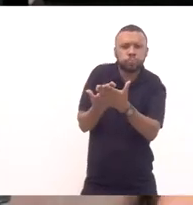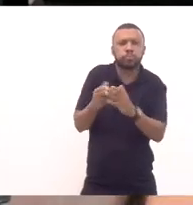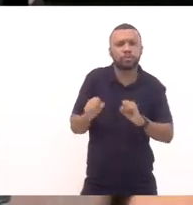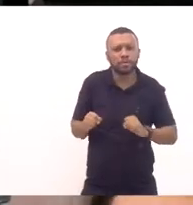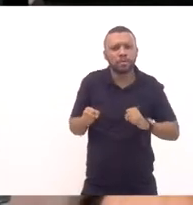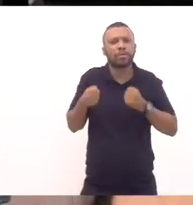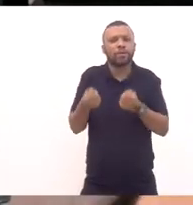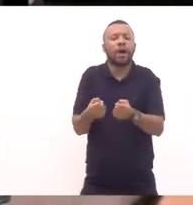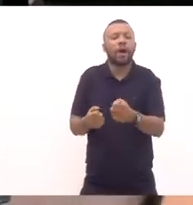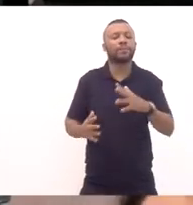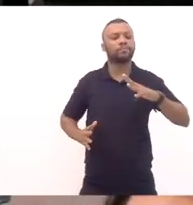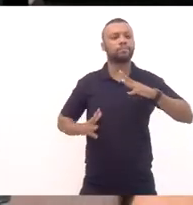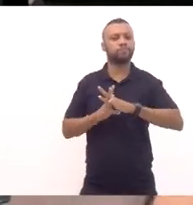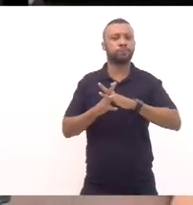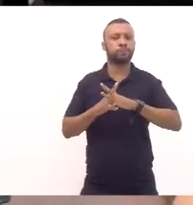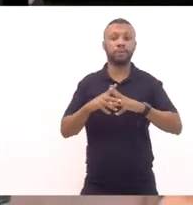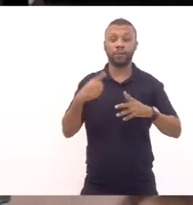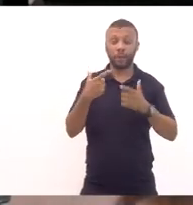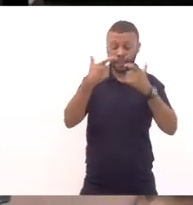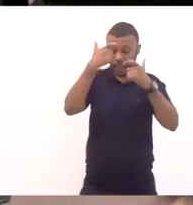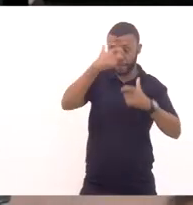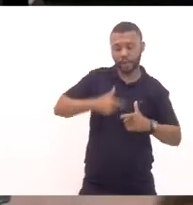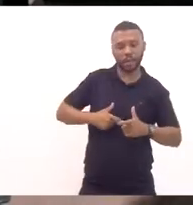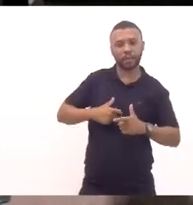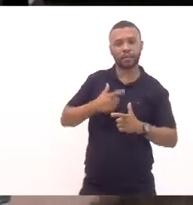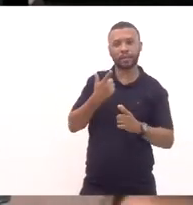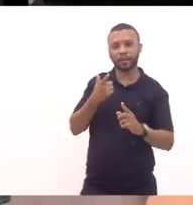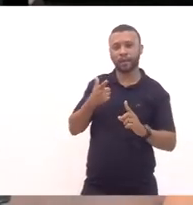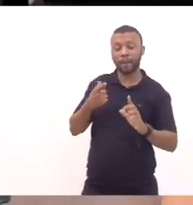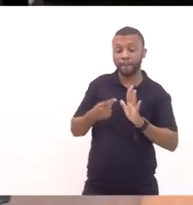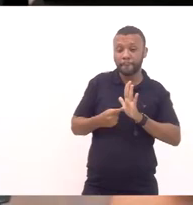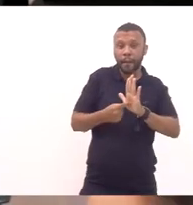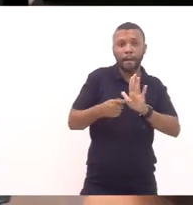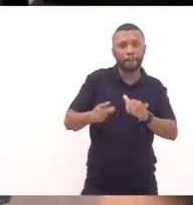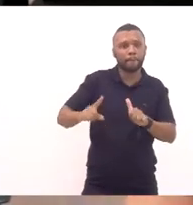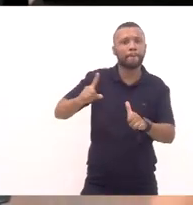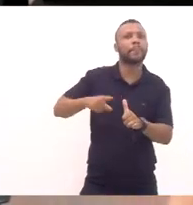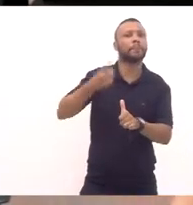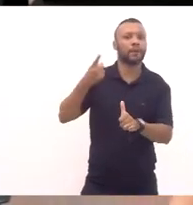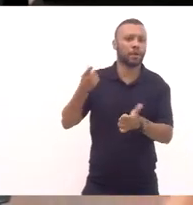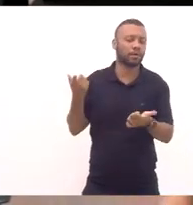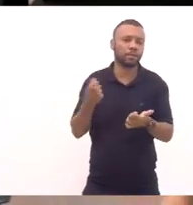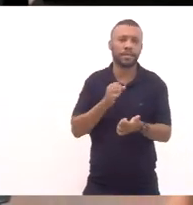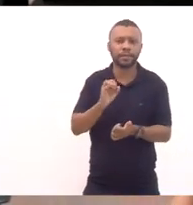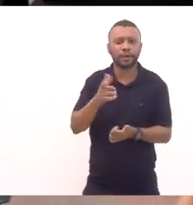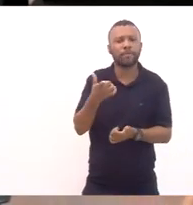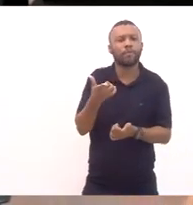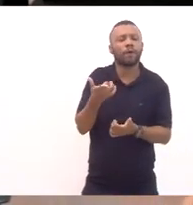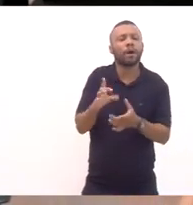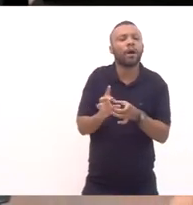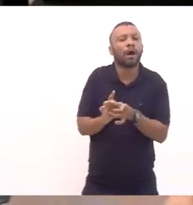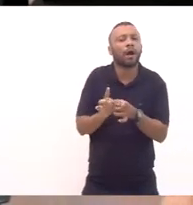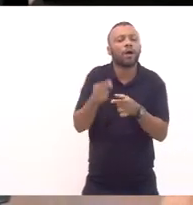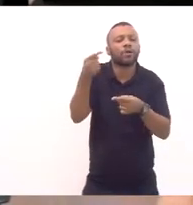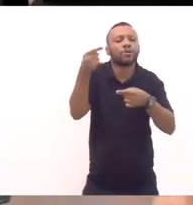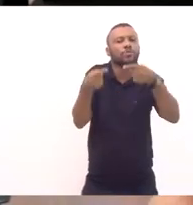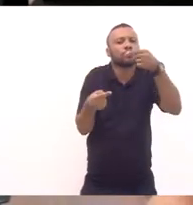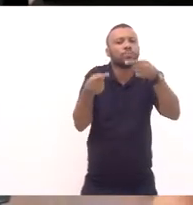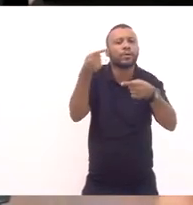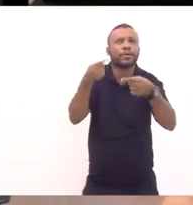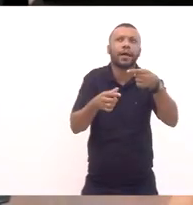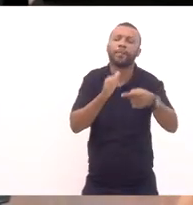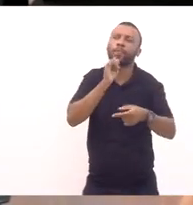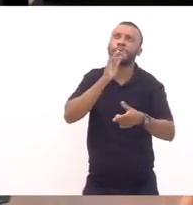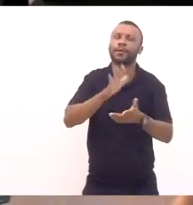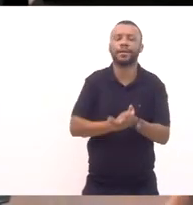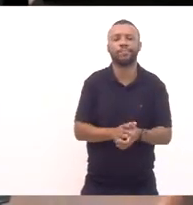esforce, a nossa aparência chega primeiro. Então, se eu for disputar com